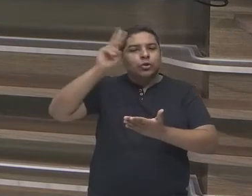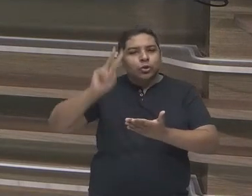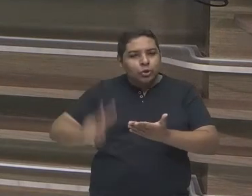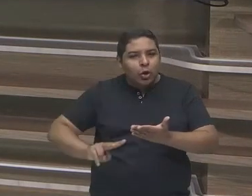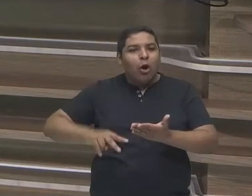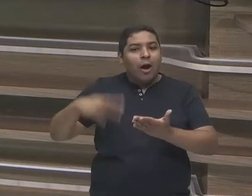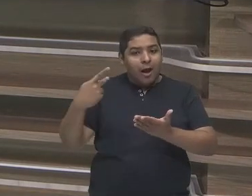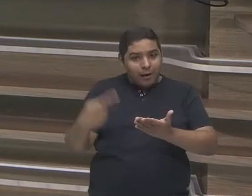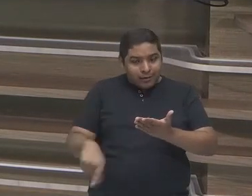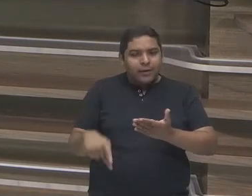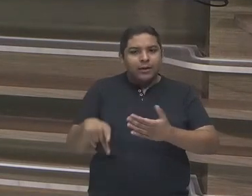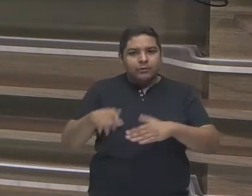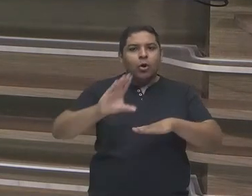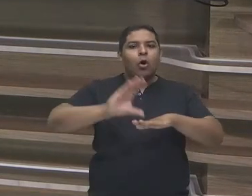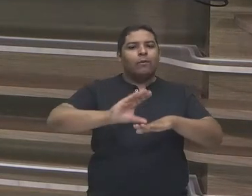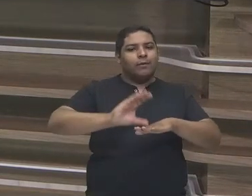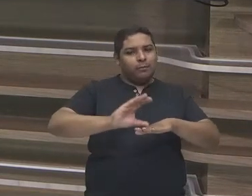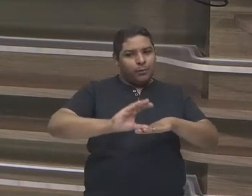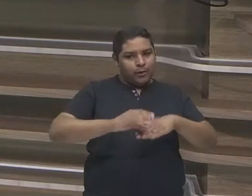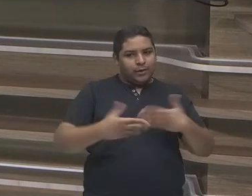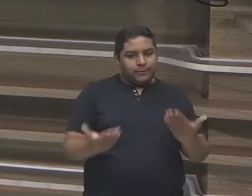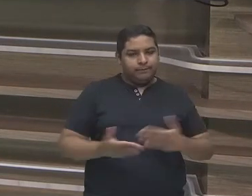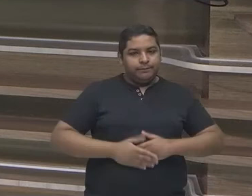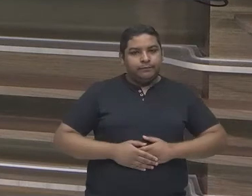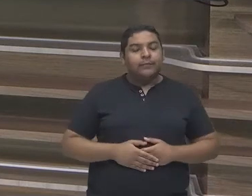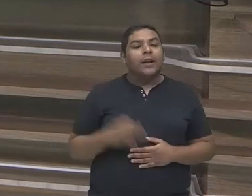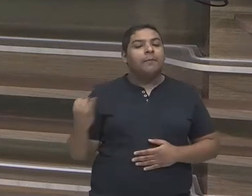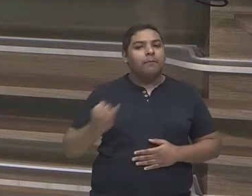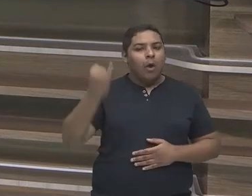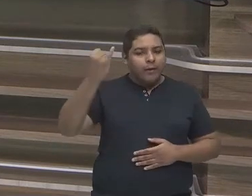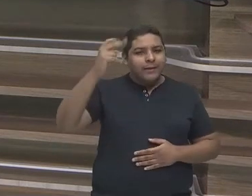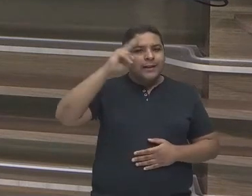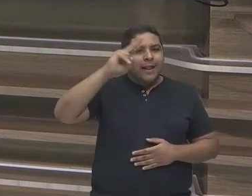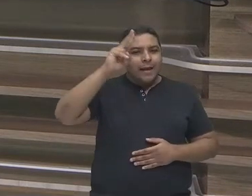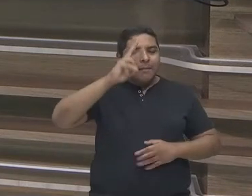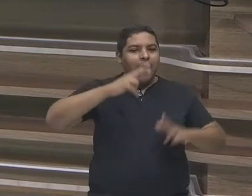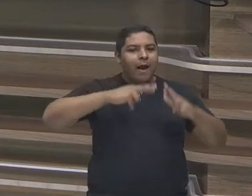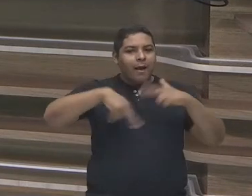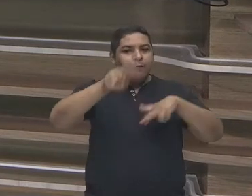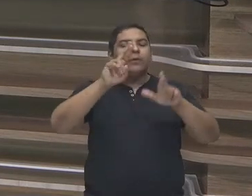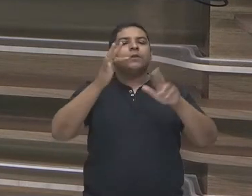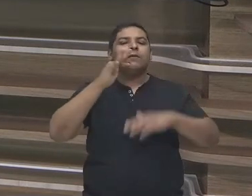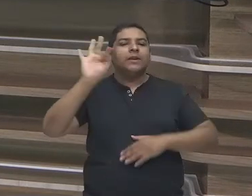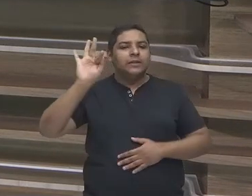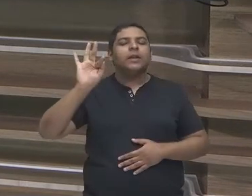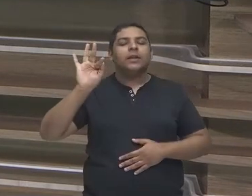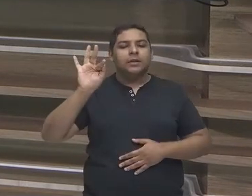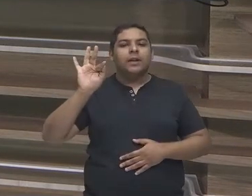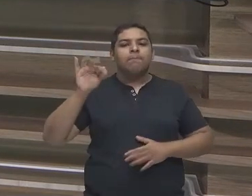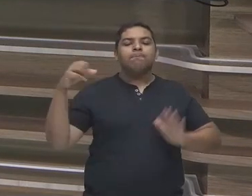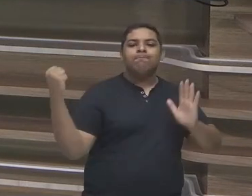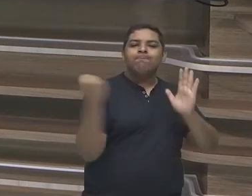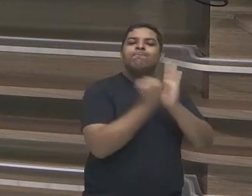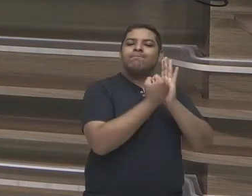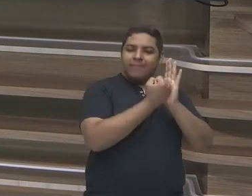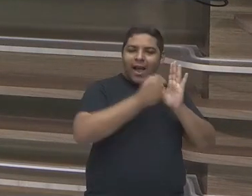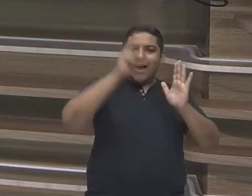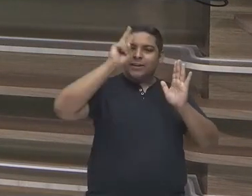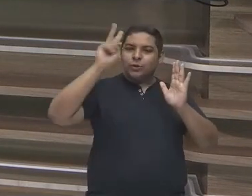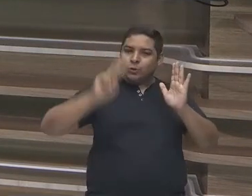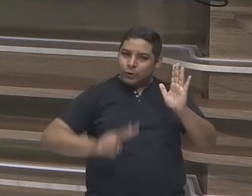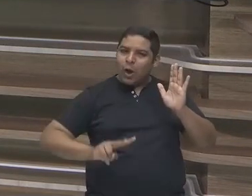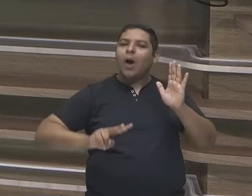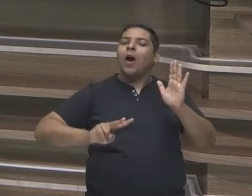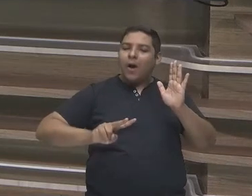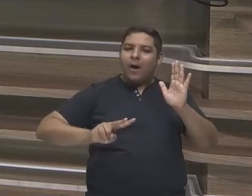história contemporânea, gente. Então, é sempre bom nós lembrarmos da Revolução Francesa como esse marco histórico, como esse momento